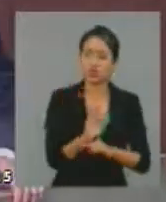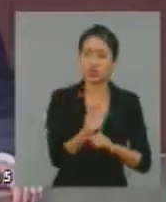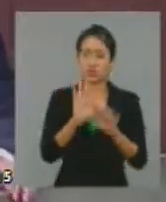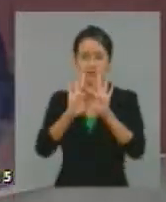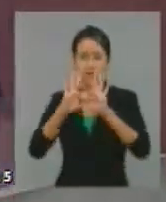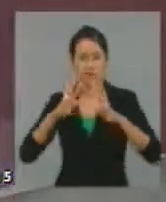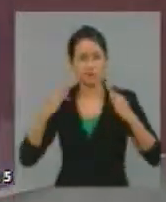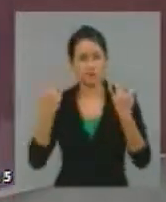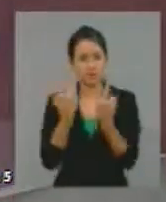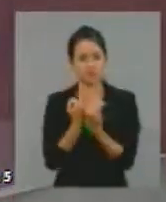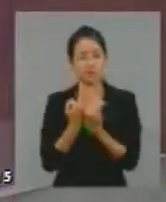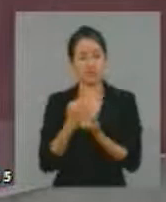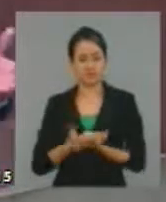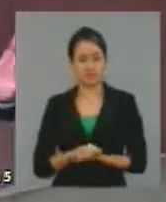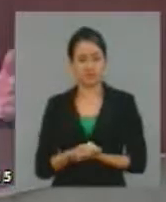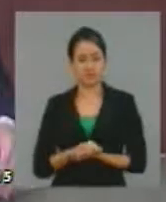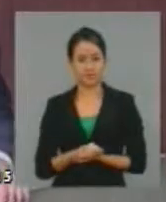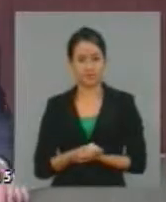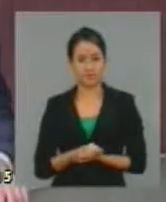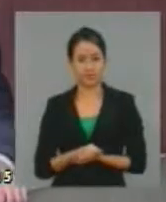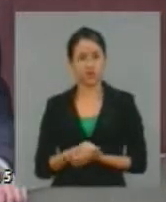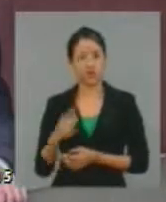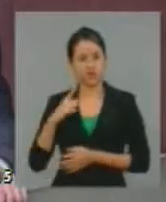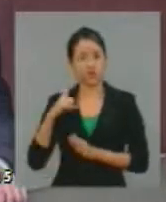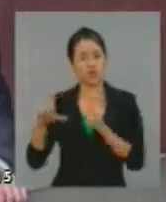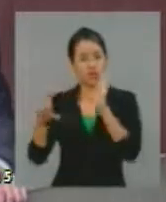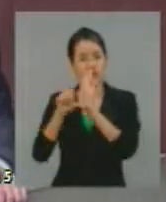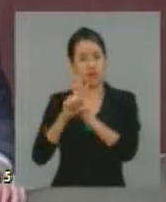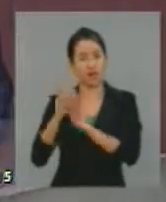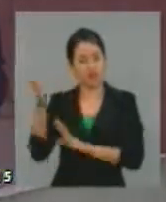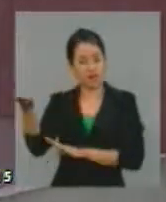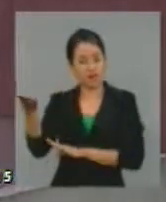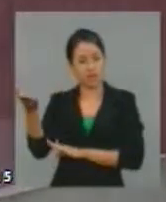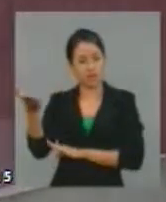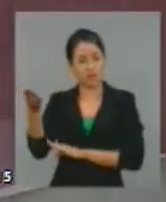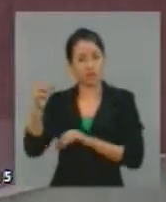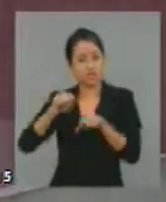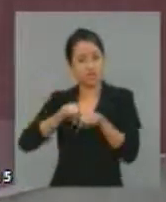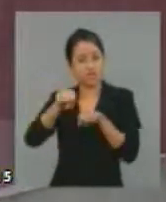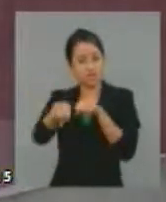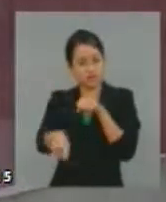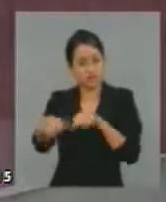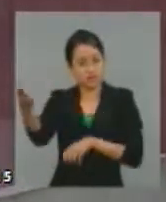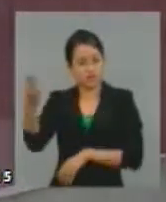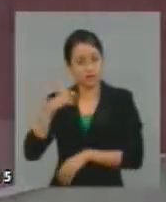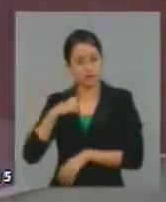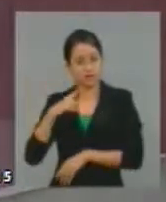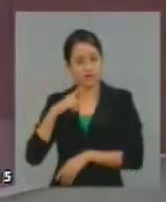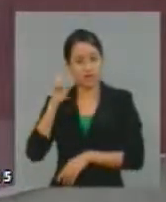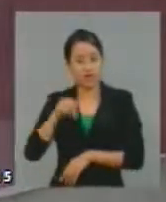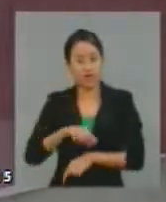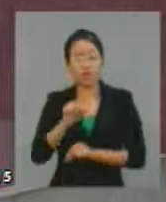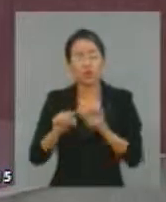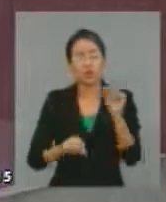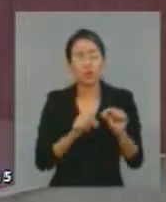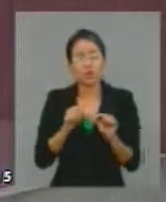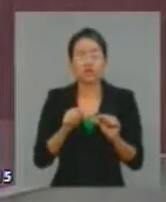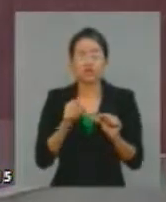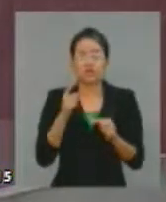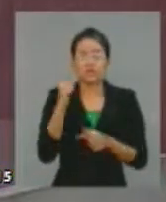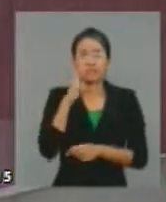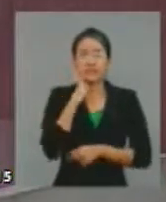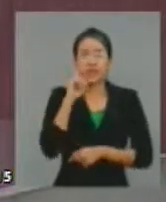tecido sócio-familiar. É o que, inclusive, está na Lei Orgânica da Assistência Social. É aquele tecido que lhe dá